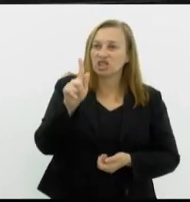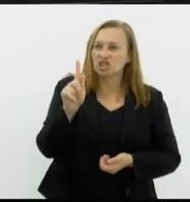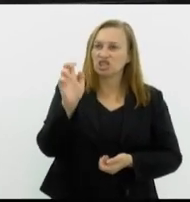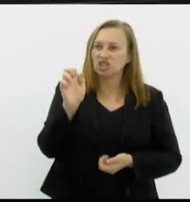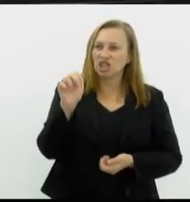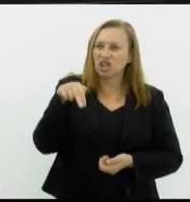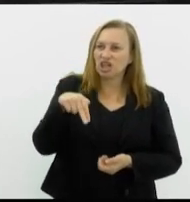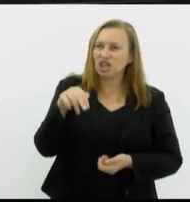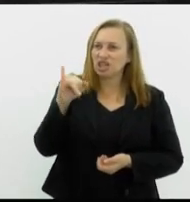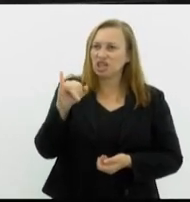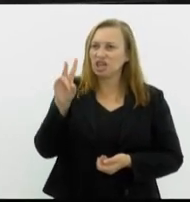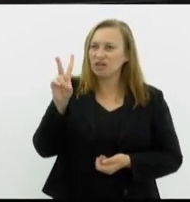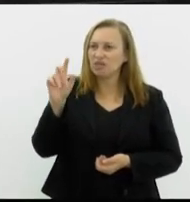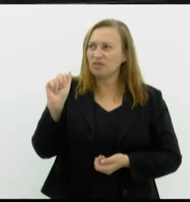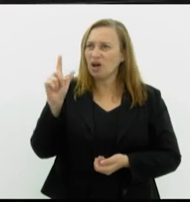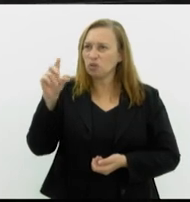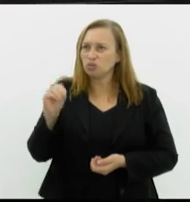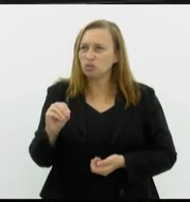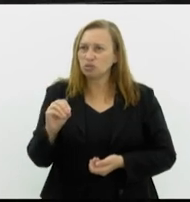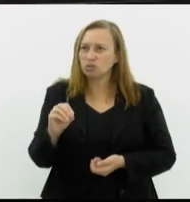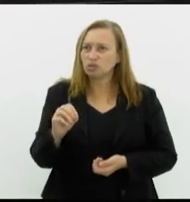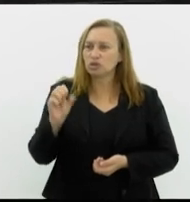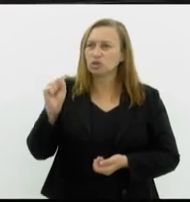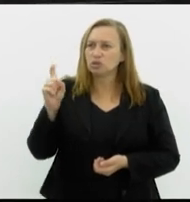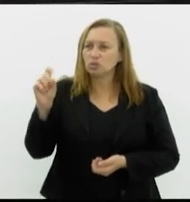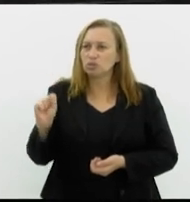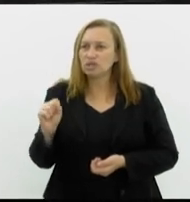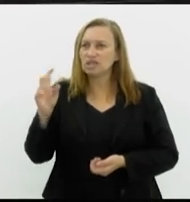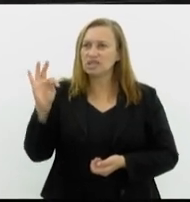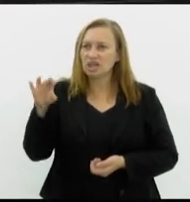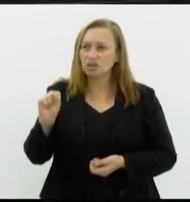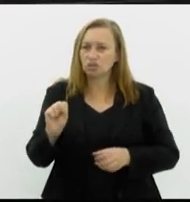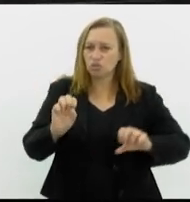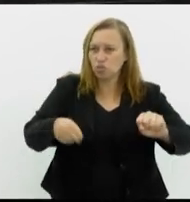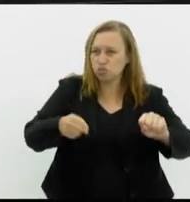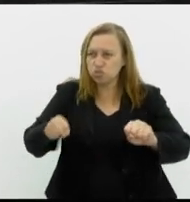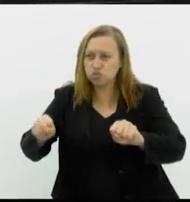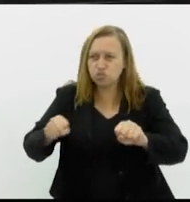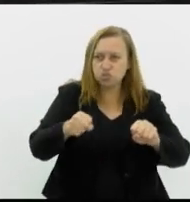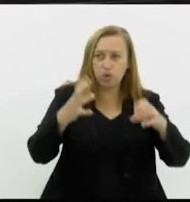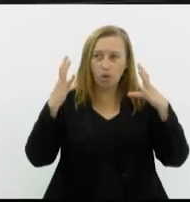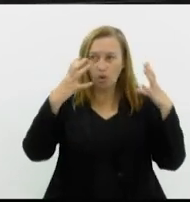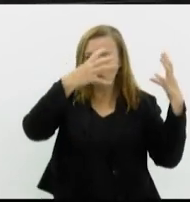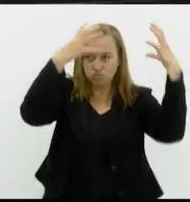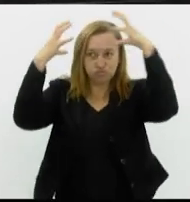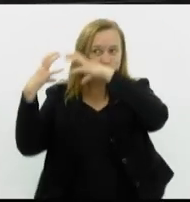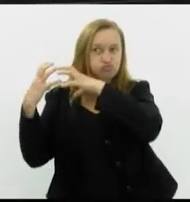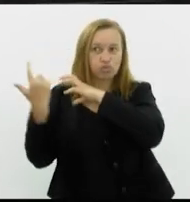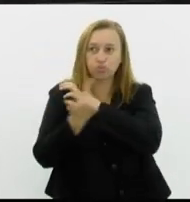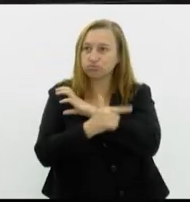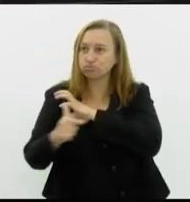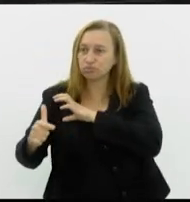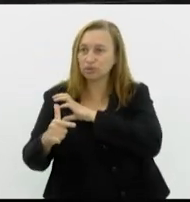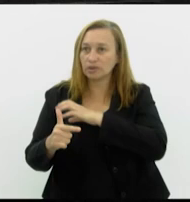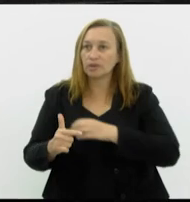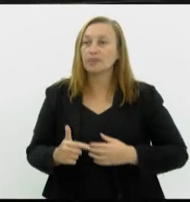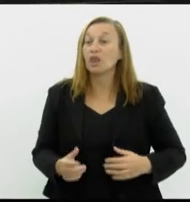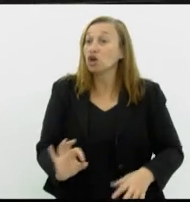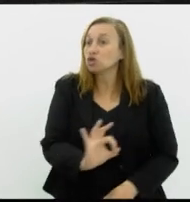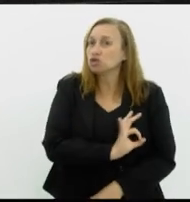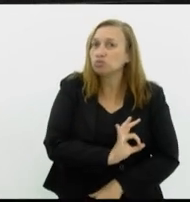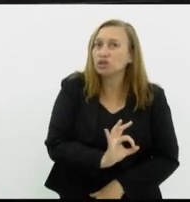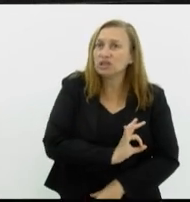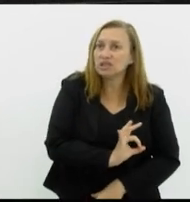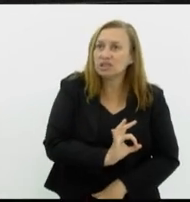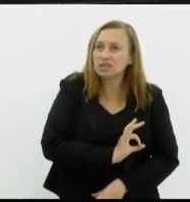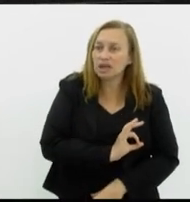Santos, abordado pilotando uma moto sem capacete. Naquela situação, os policiais